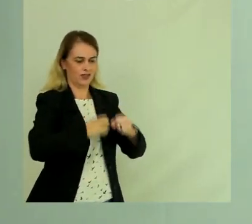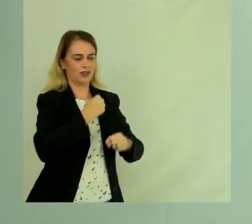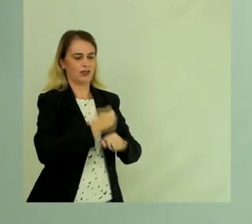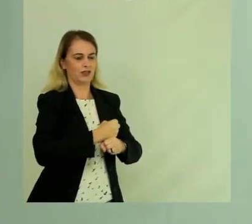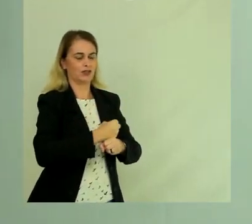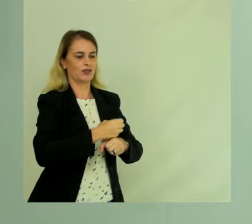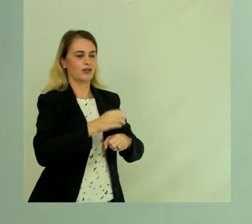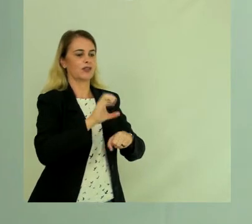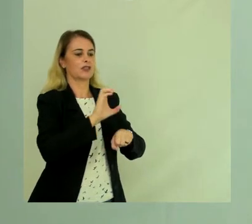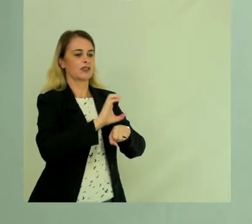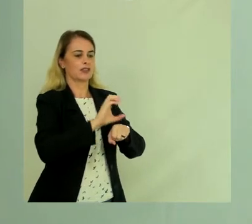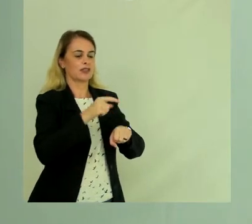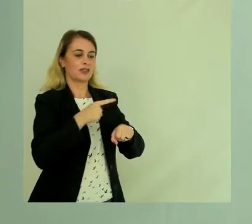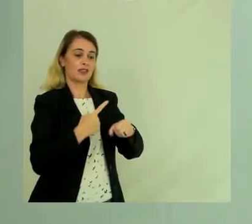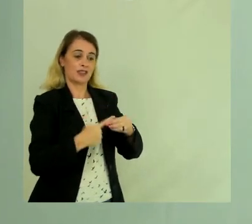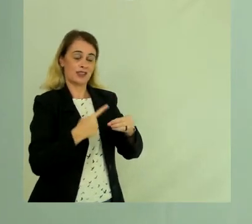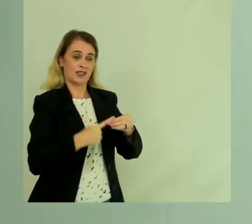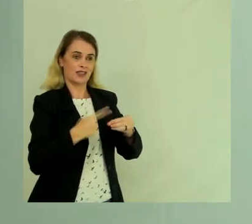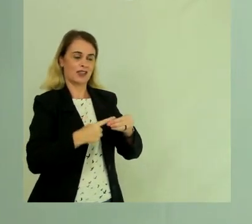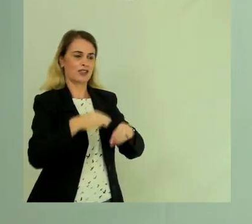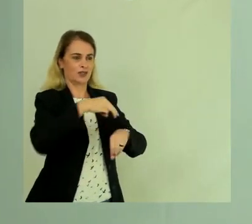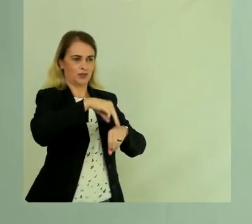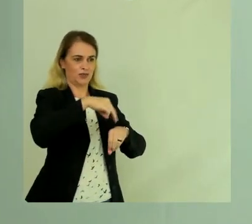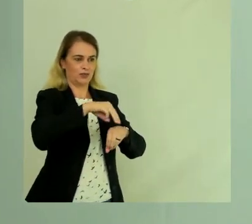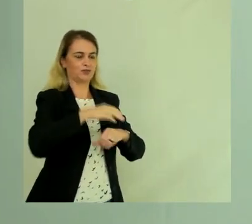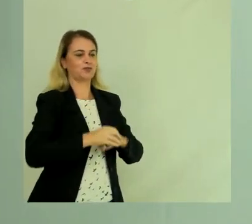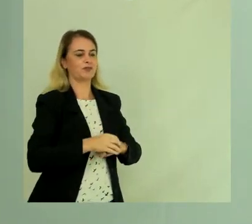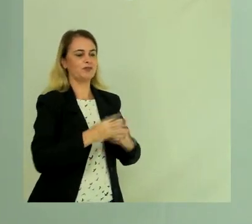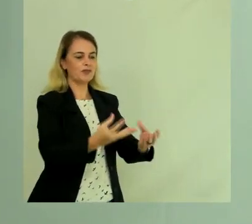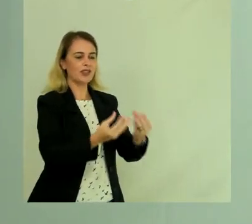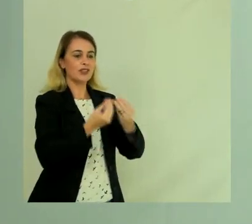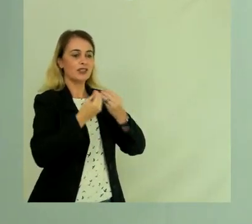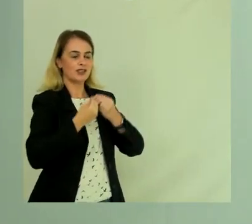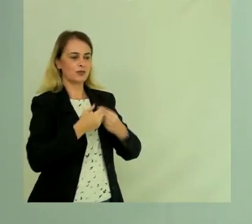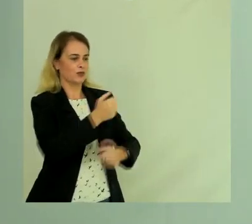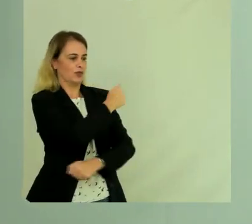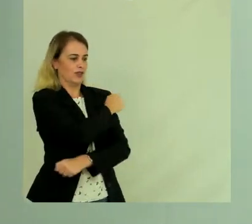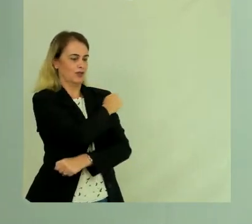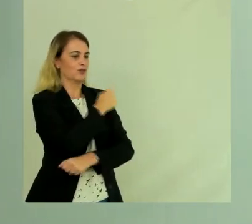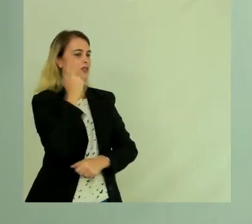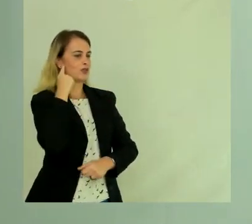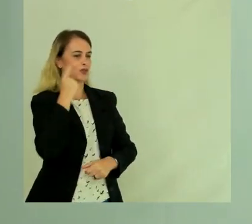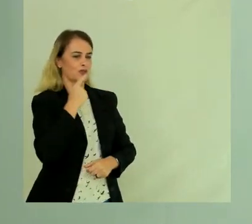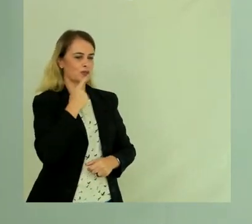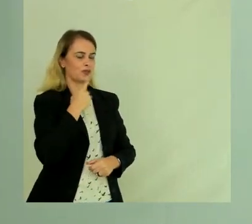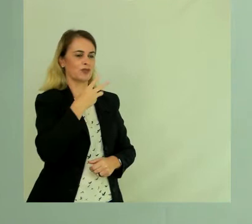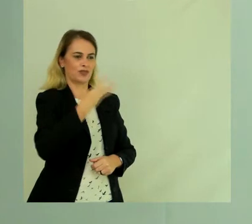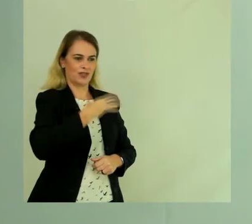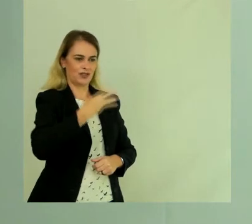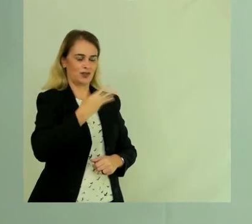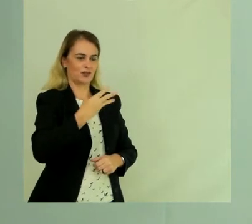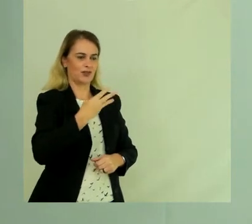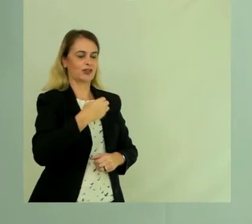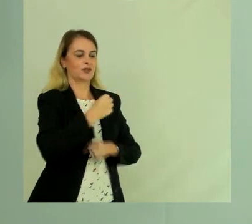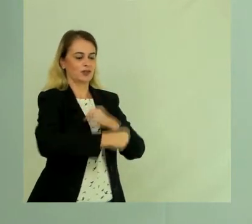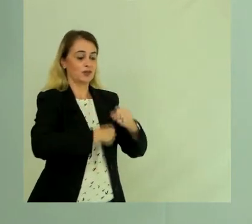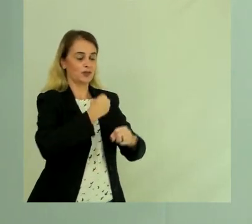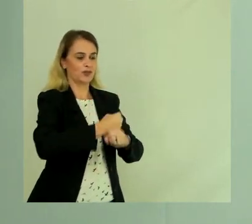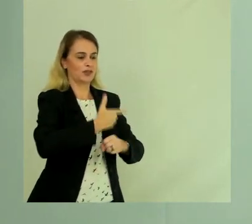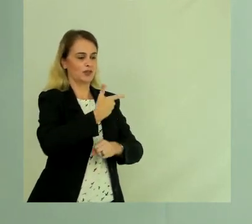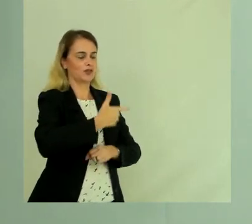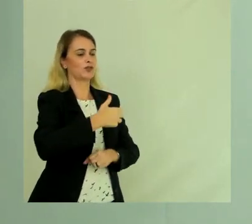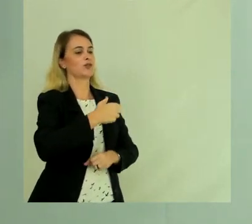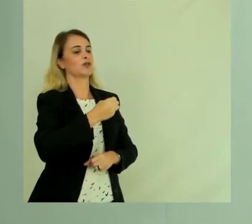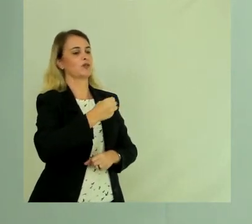Moimirim e recebi uma aluna surda, né, no terceiro ano, lá no ano de 2012. Eu já tinha